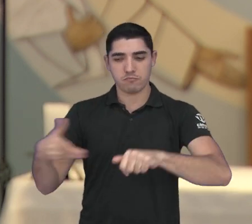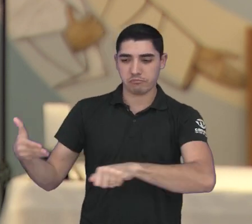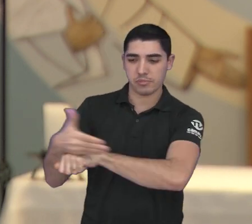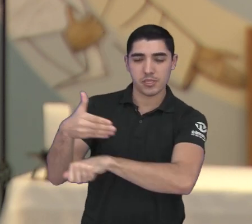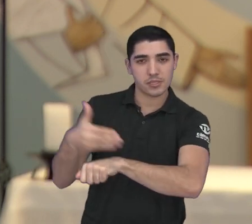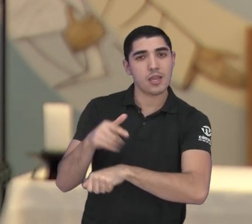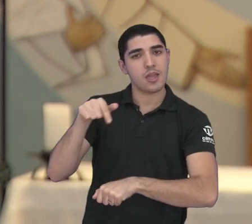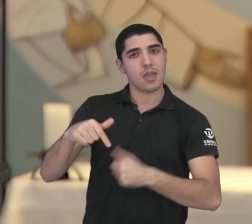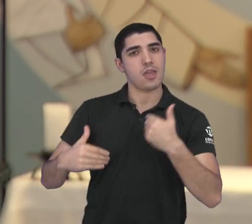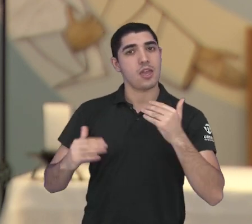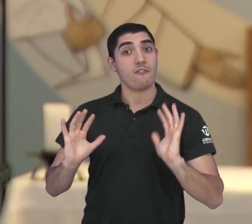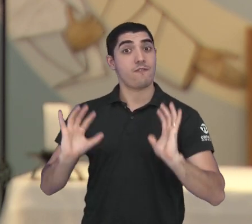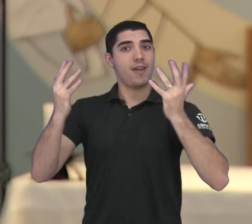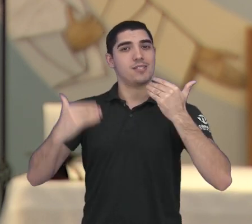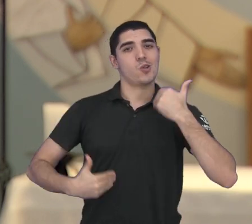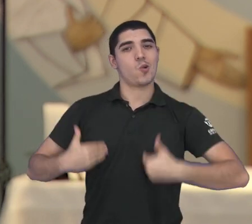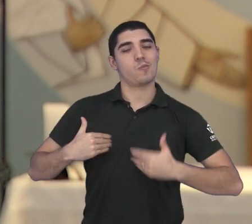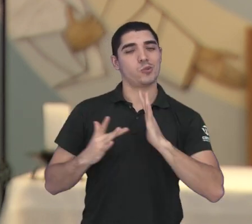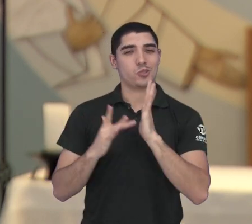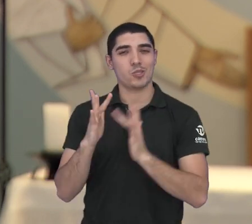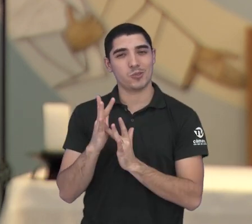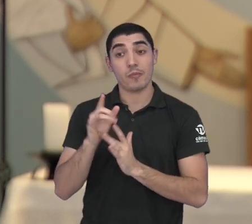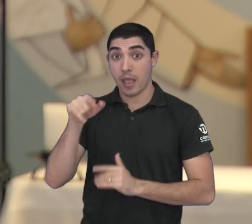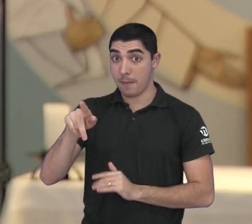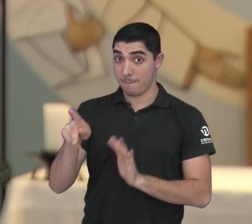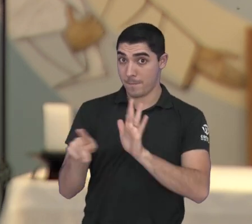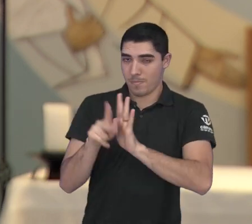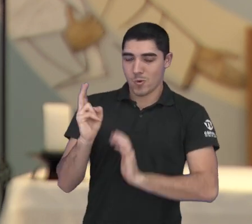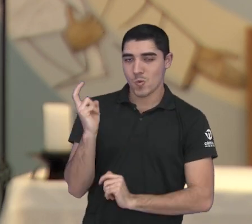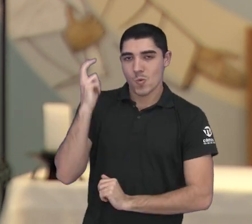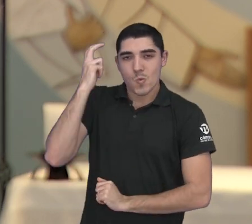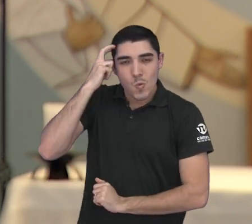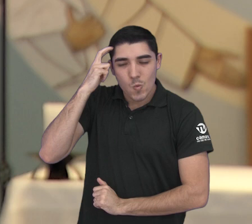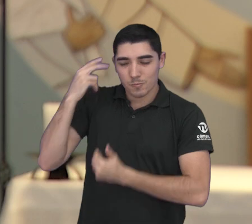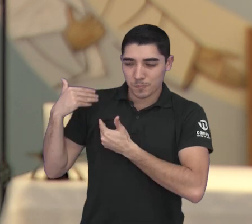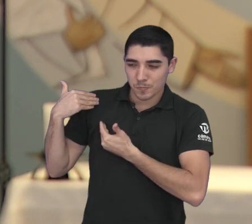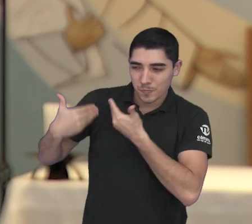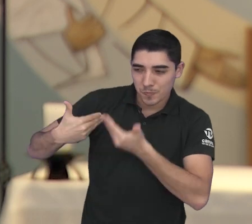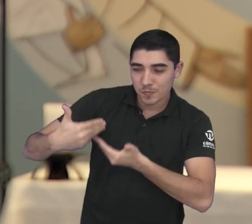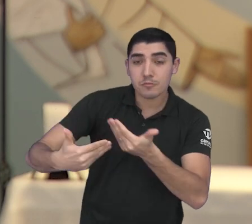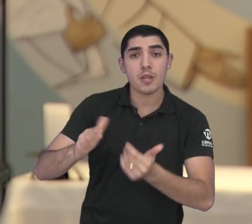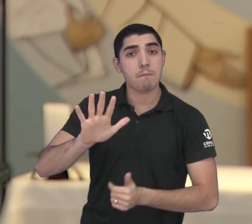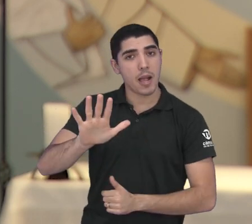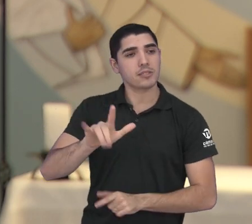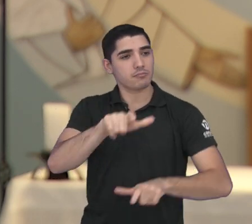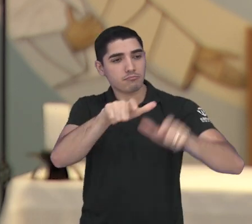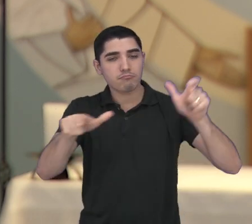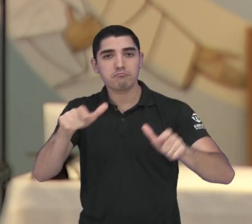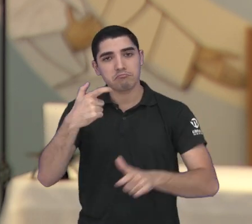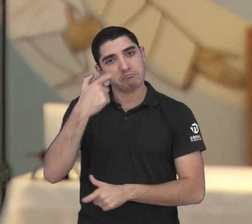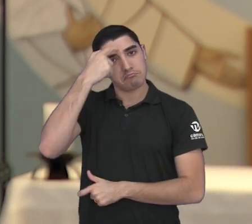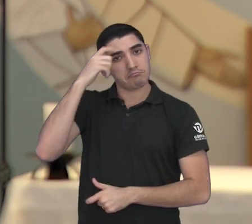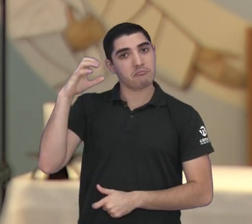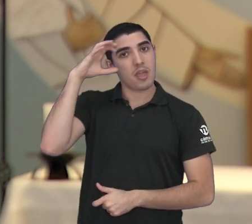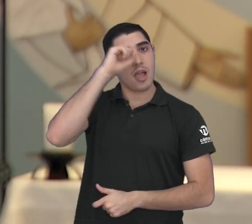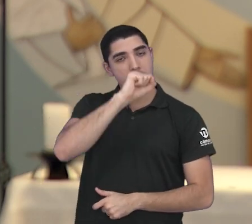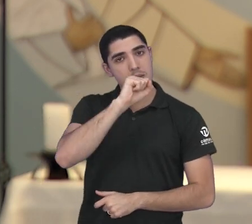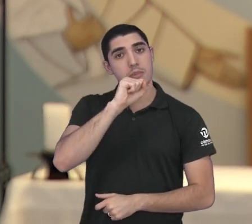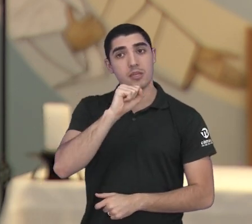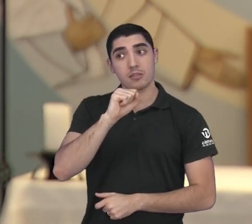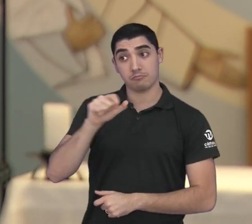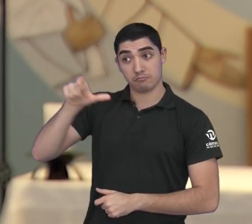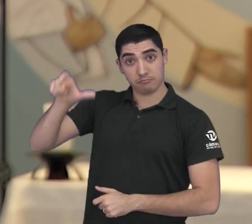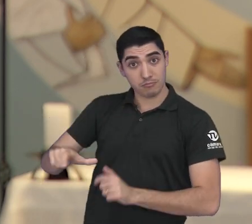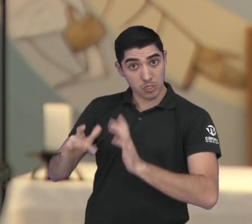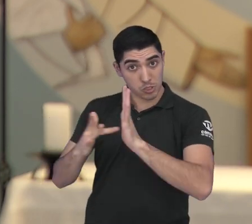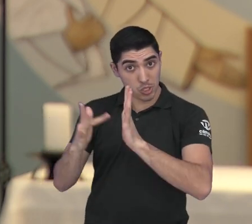povo, desse envolvimento do povo na festa de Corpus Christi. É um elemento cultural, né? Mas existe essa mentalidade, se